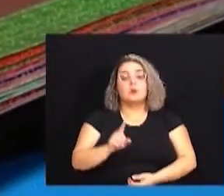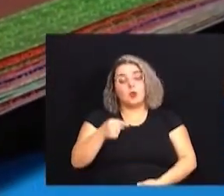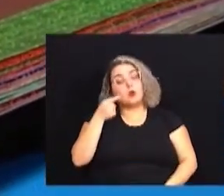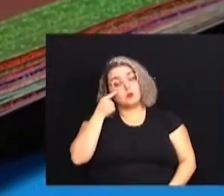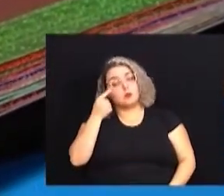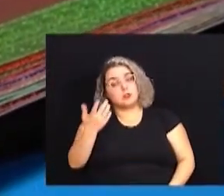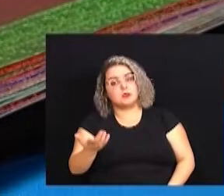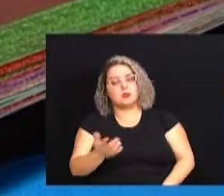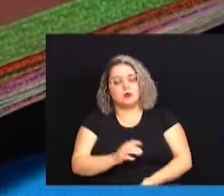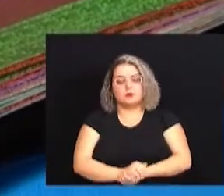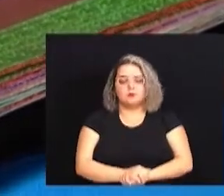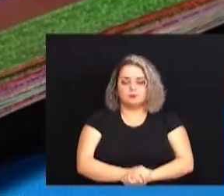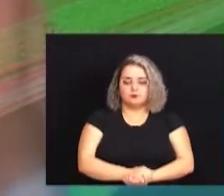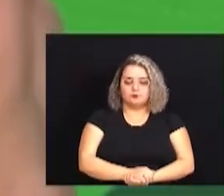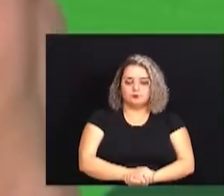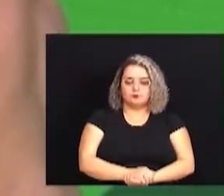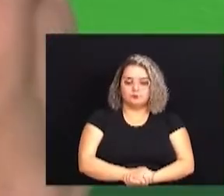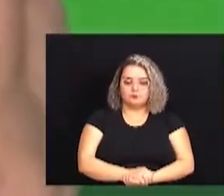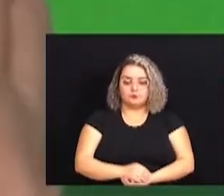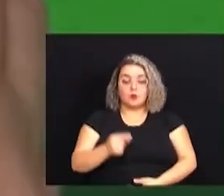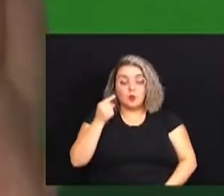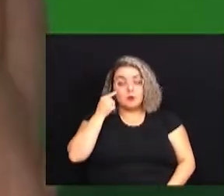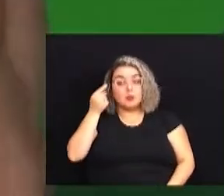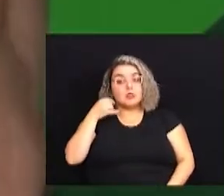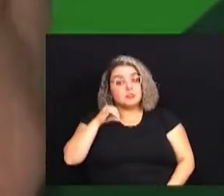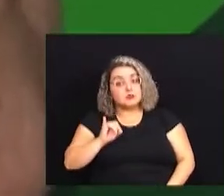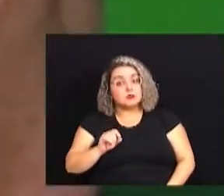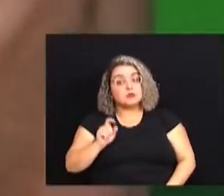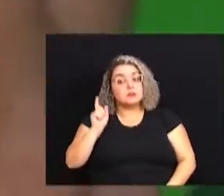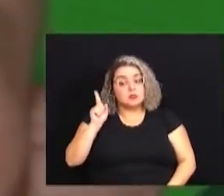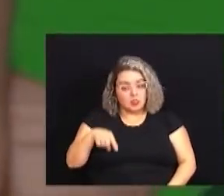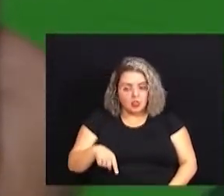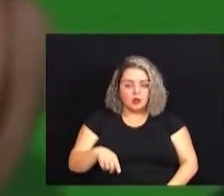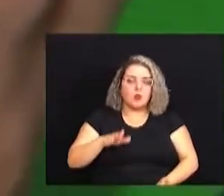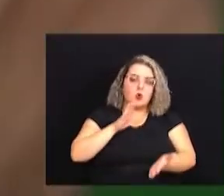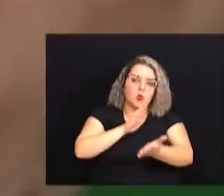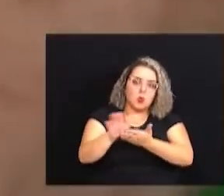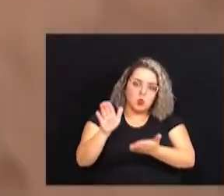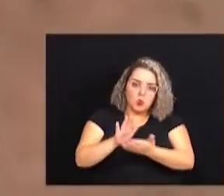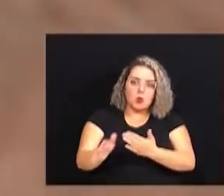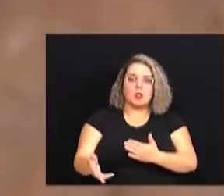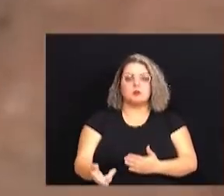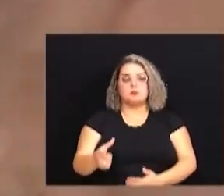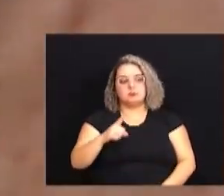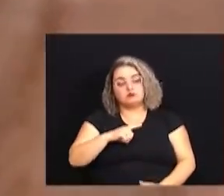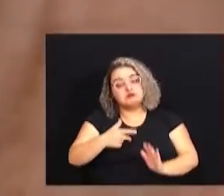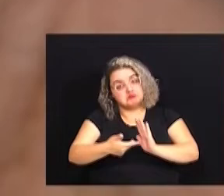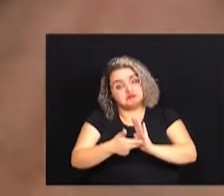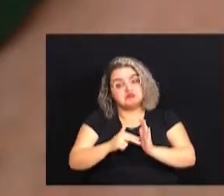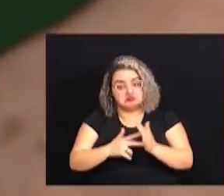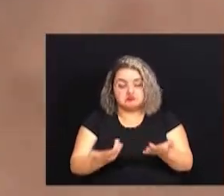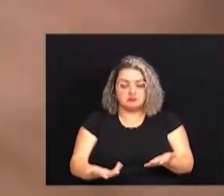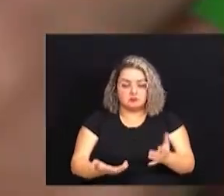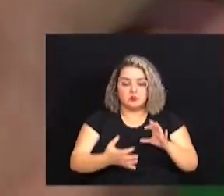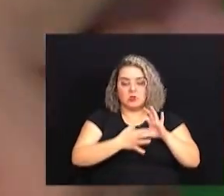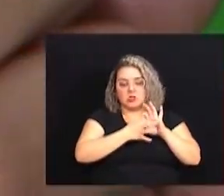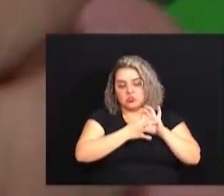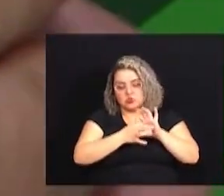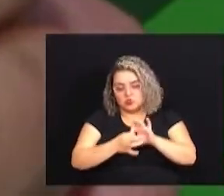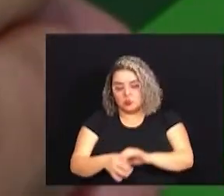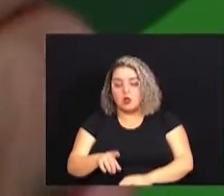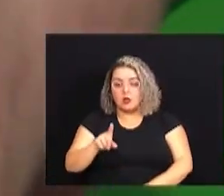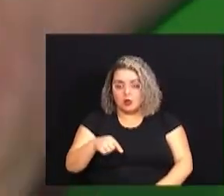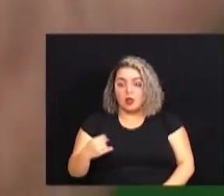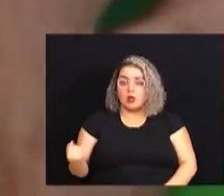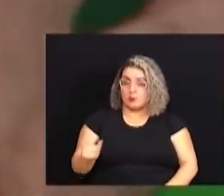essa é outra coisa que tem que se pensar, né? Pensar se realmente é um gasto que faz sentido